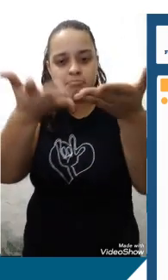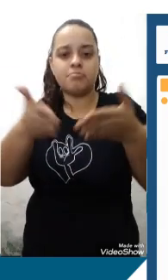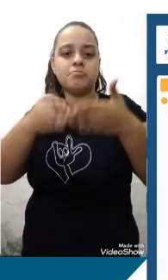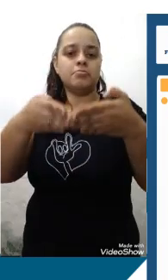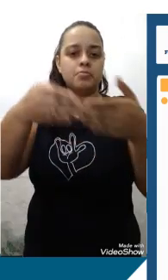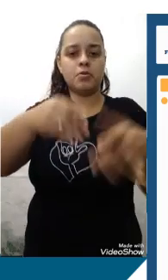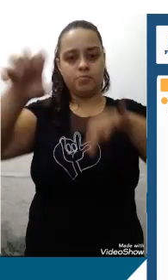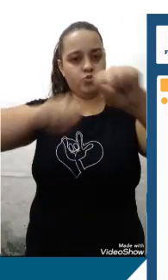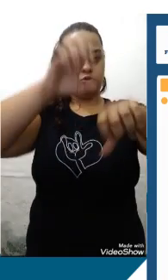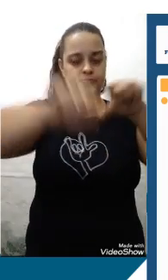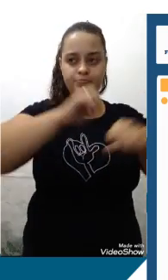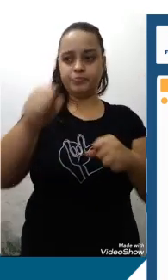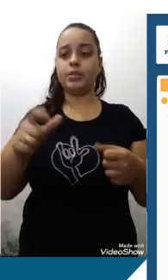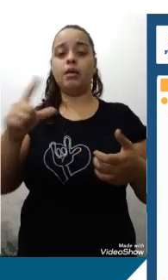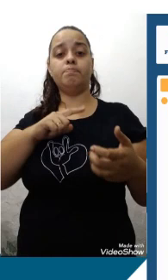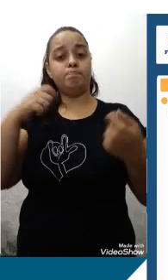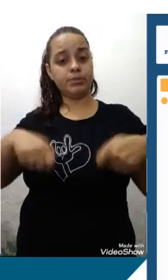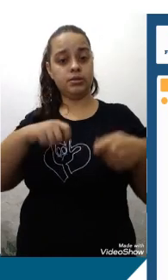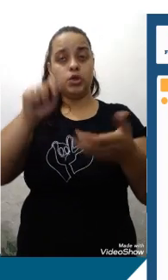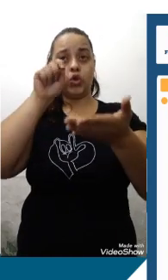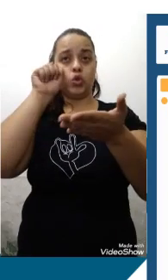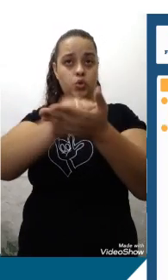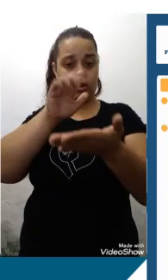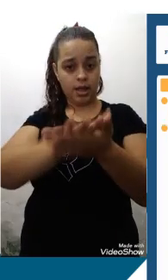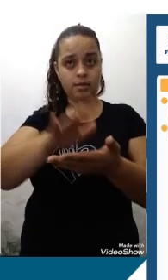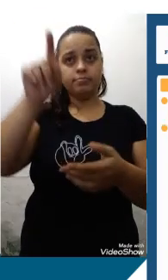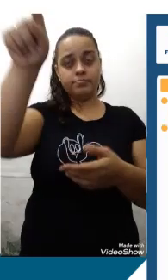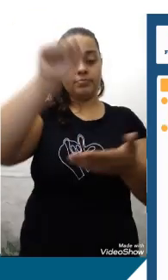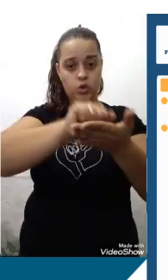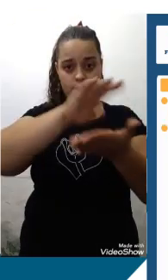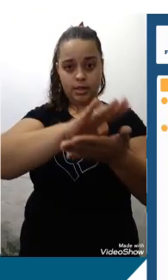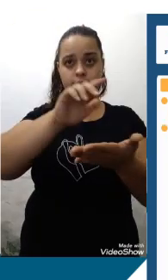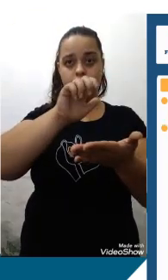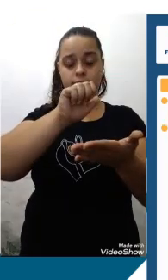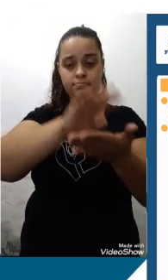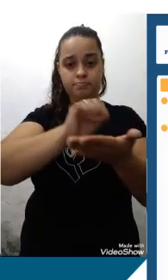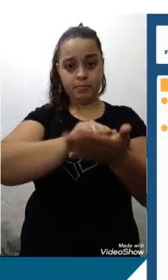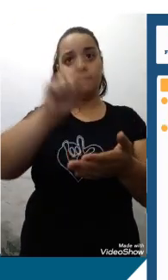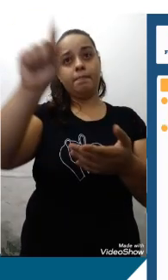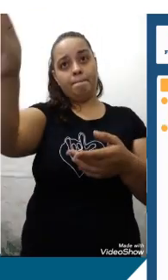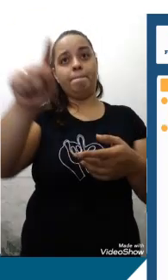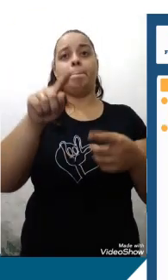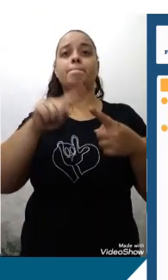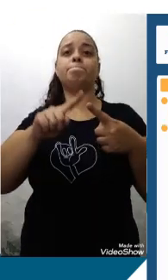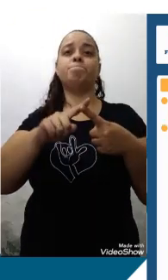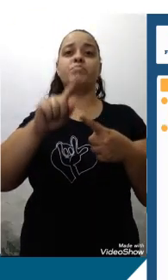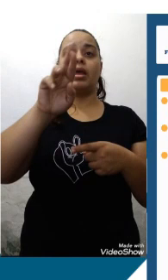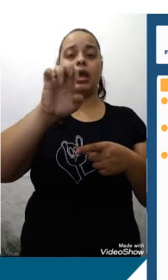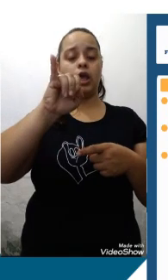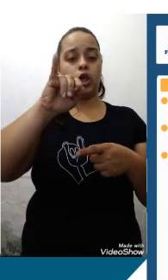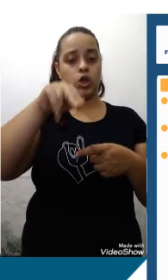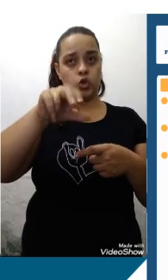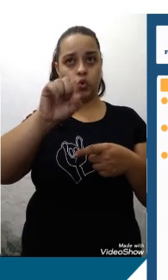partir para o próximo slide. A gente só precisa fazer duas anotações ali do lado. Primeiro, a gente precisa marcar que os reinos ibéricos se formam na luta contra os muçulmanos.